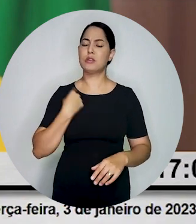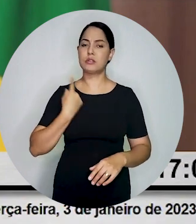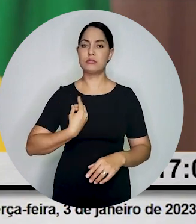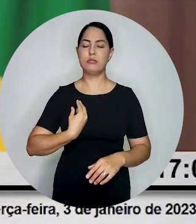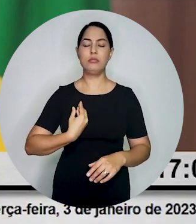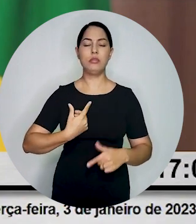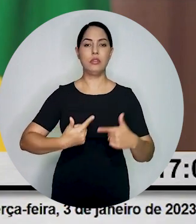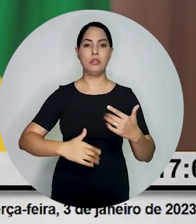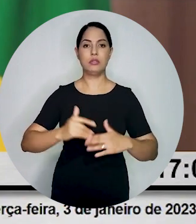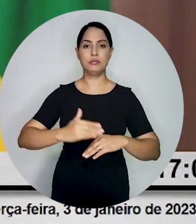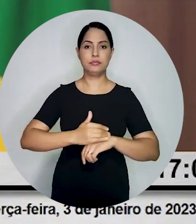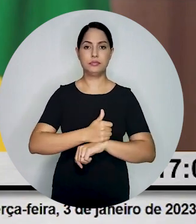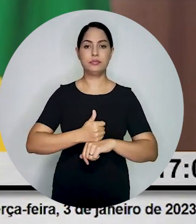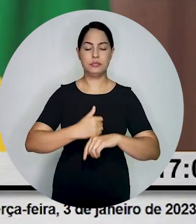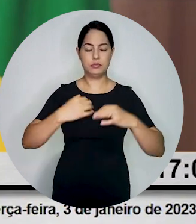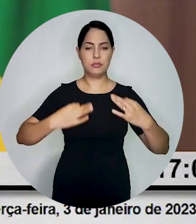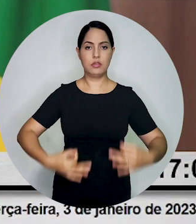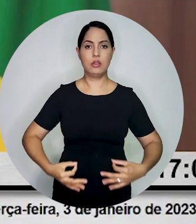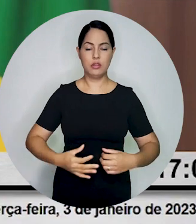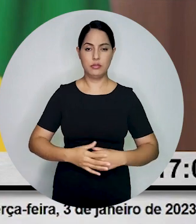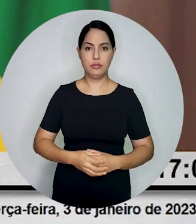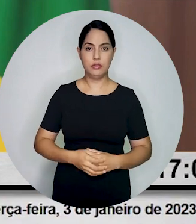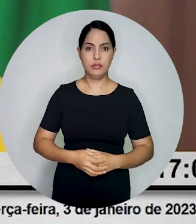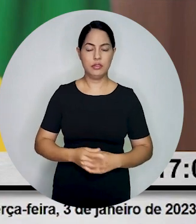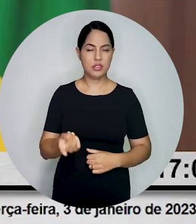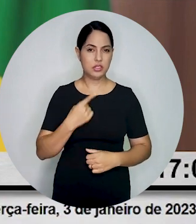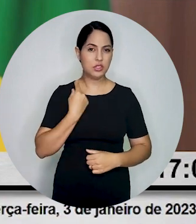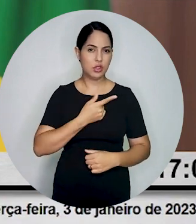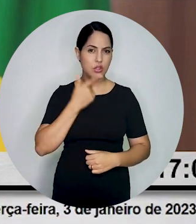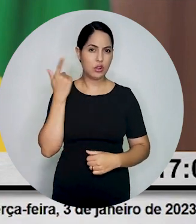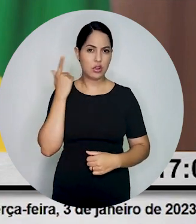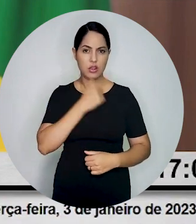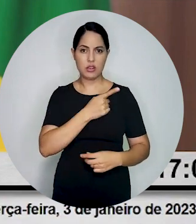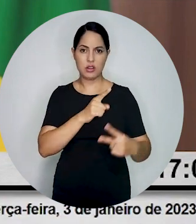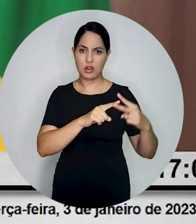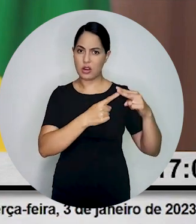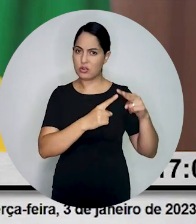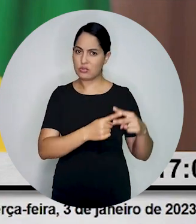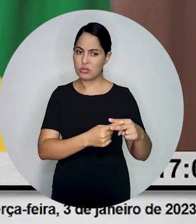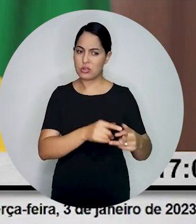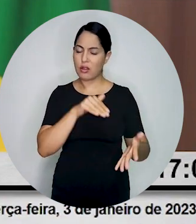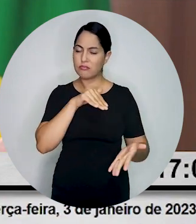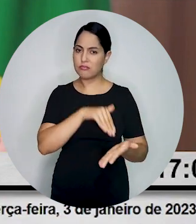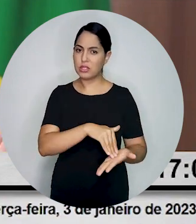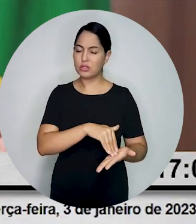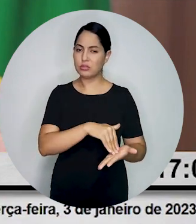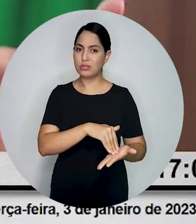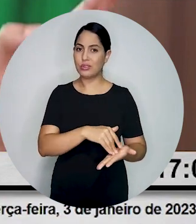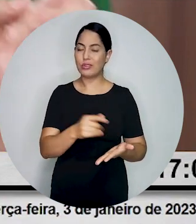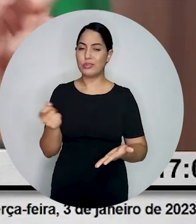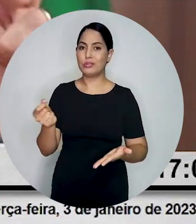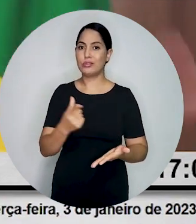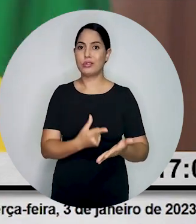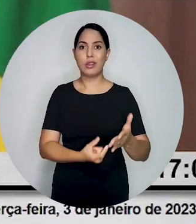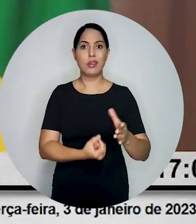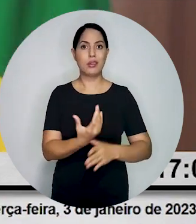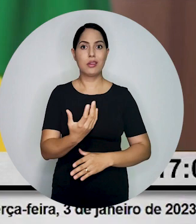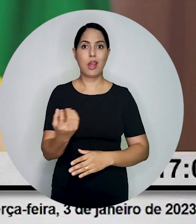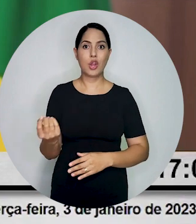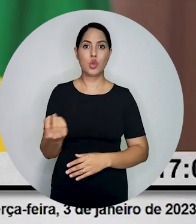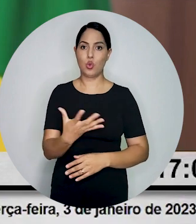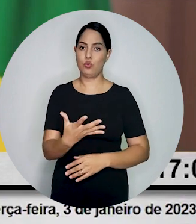mais condigno com a importância da nossa profissão. Mas é muito mais fácil a gente conseguir reajustar um piso que já